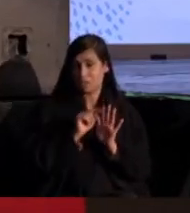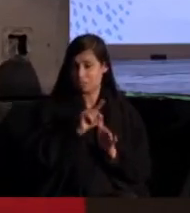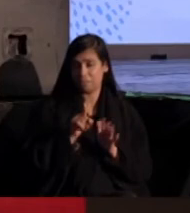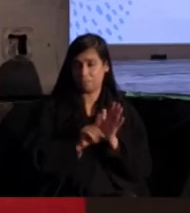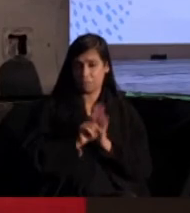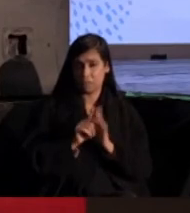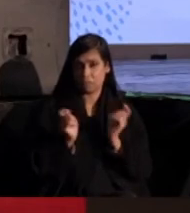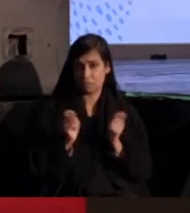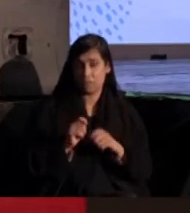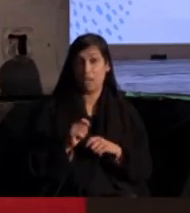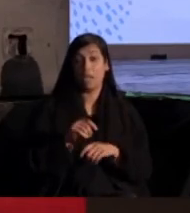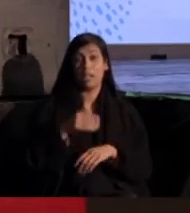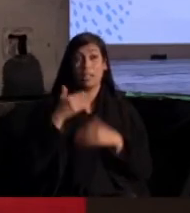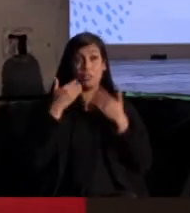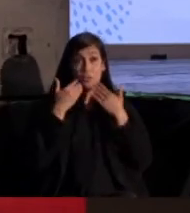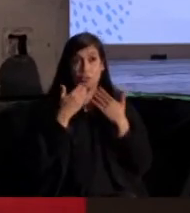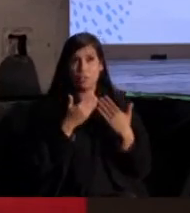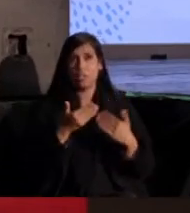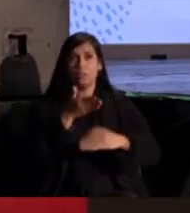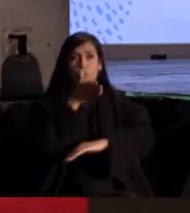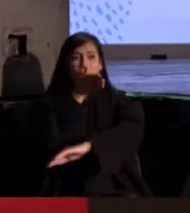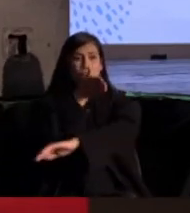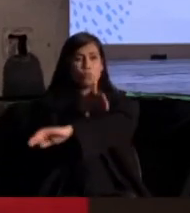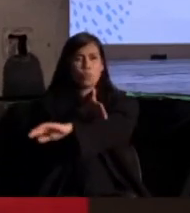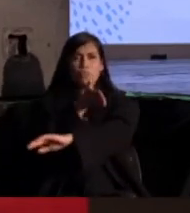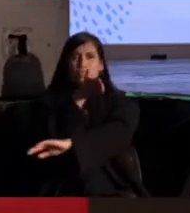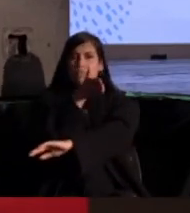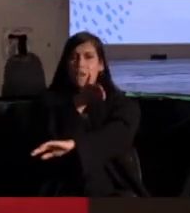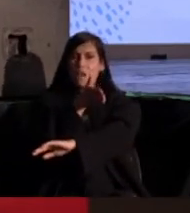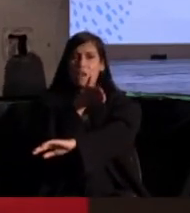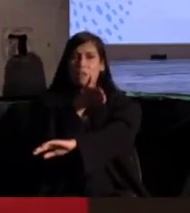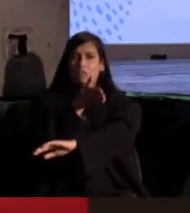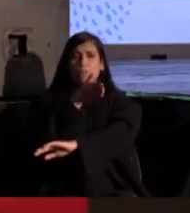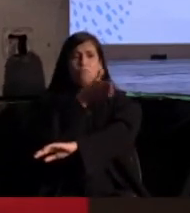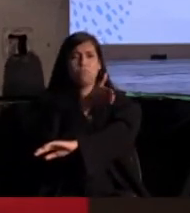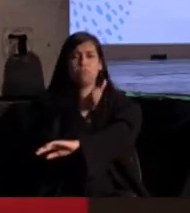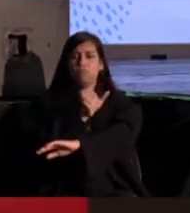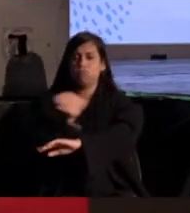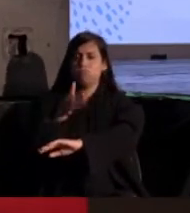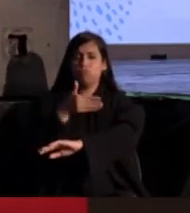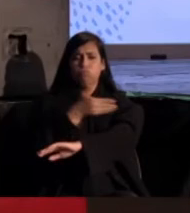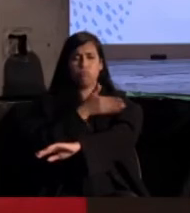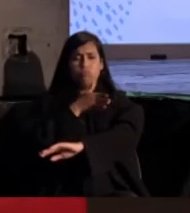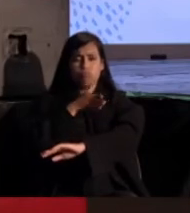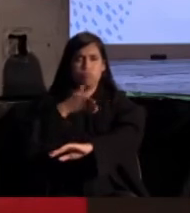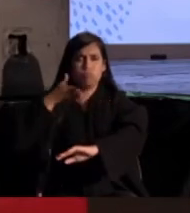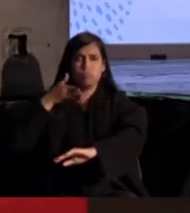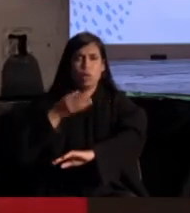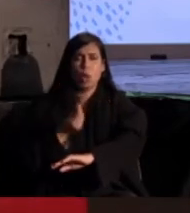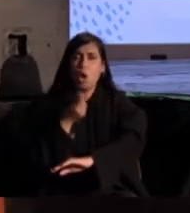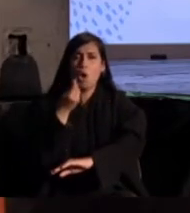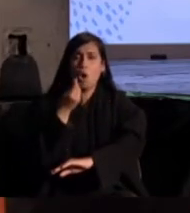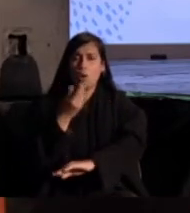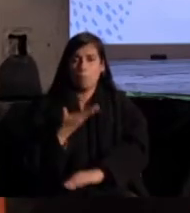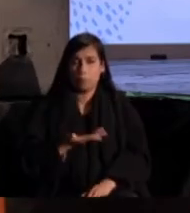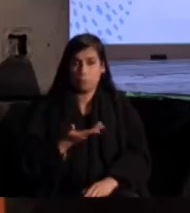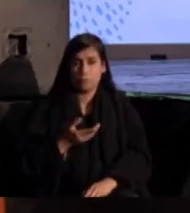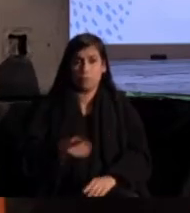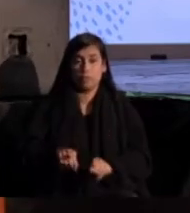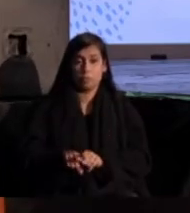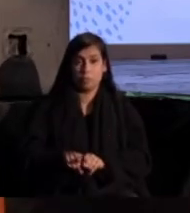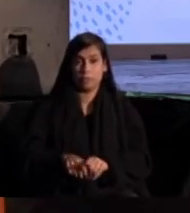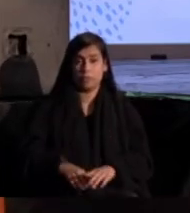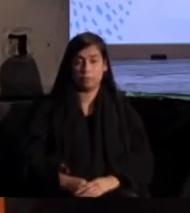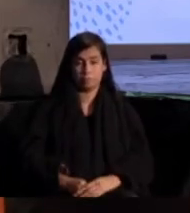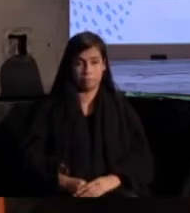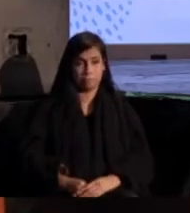essas encruzilhadas, né, e pensando, portanto, que o Renato já colocou de modo